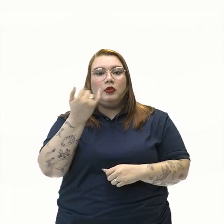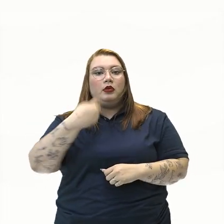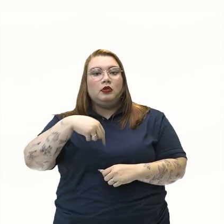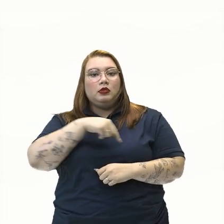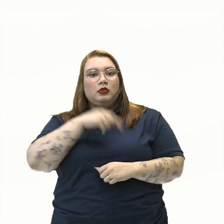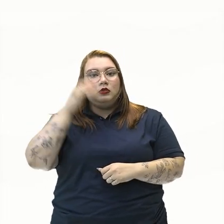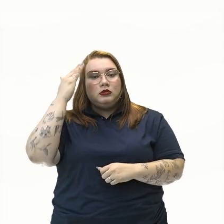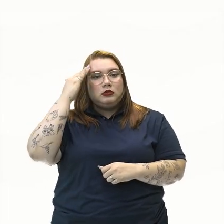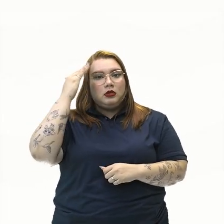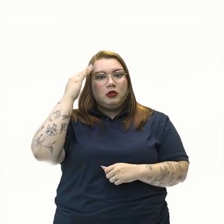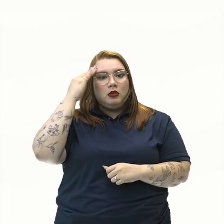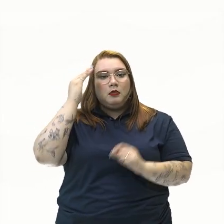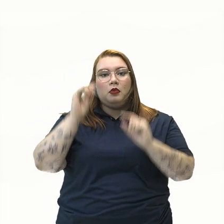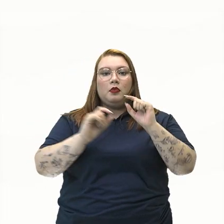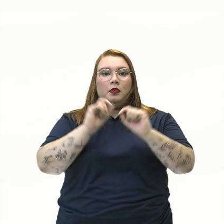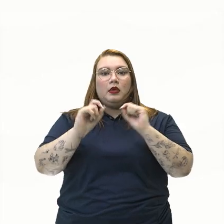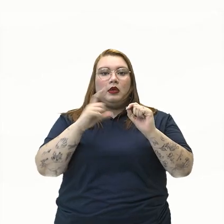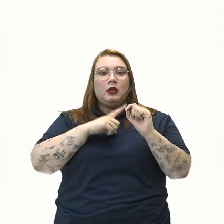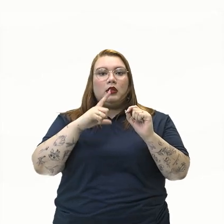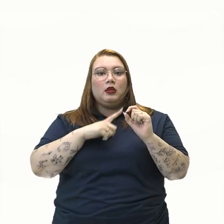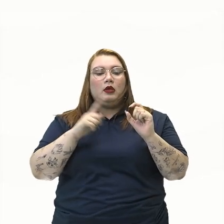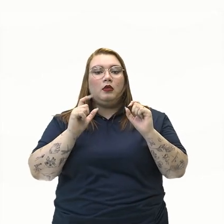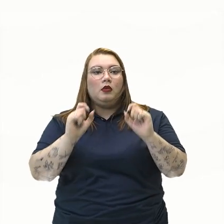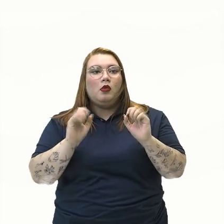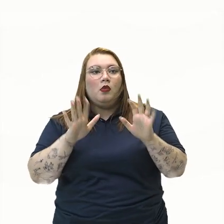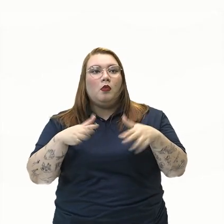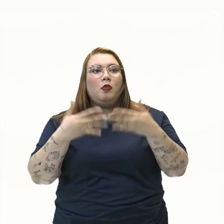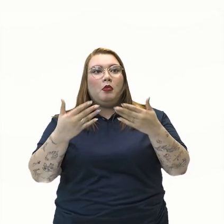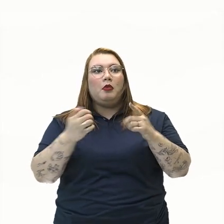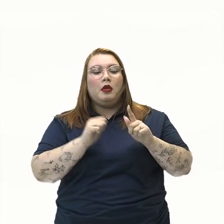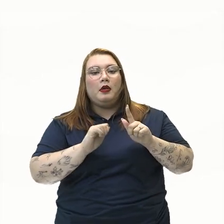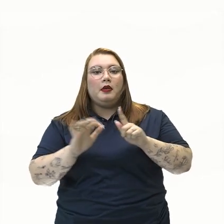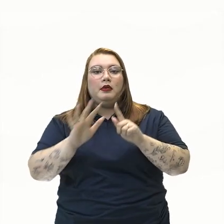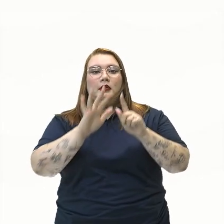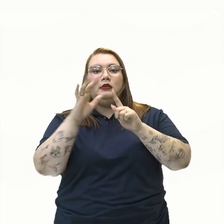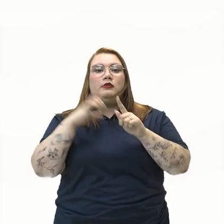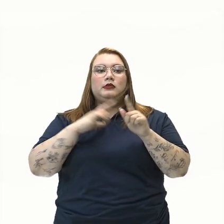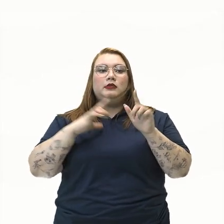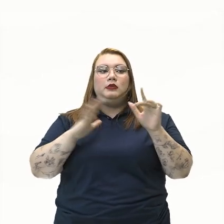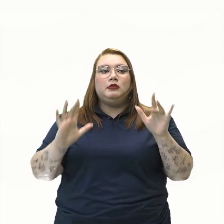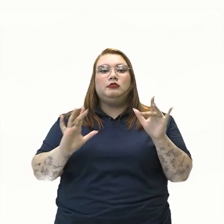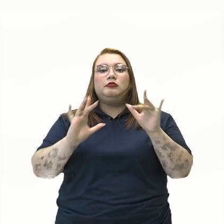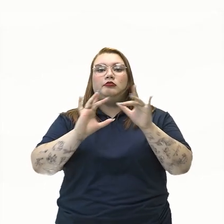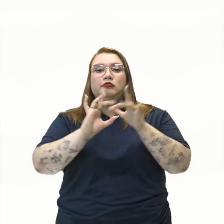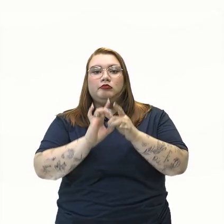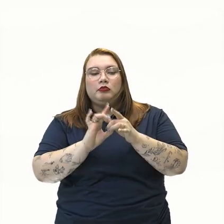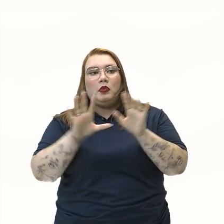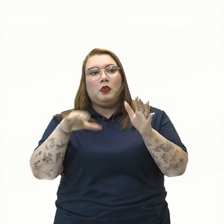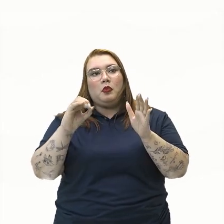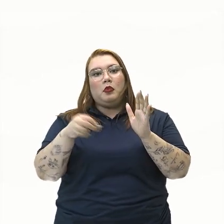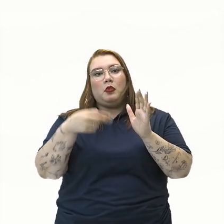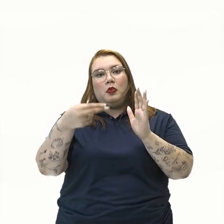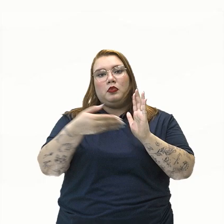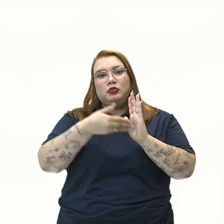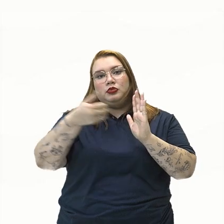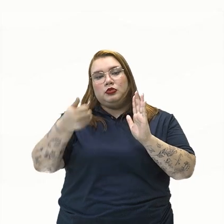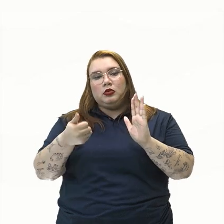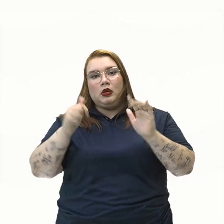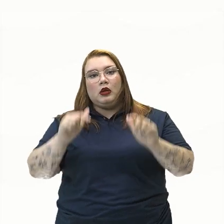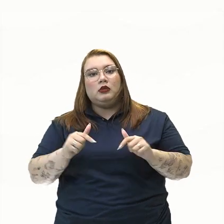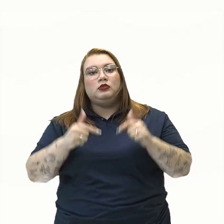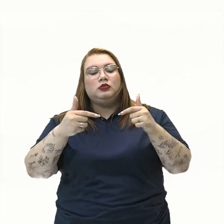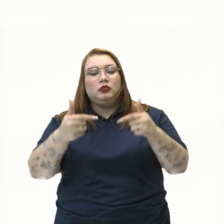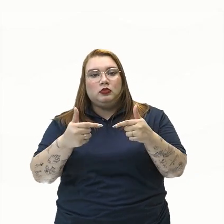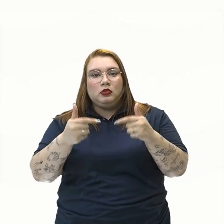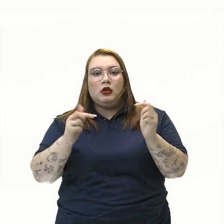saber o que elimina, né? Quais são os gases que fazem parte ali, que são eliminados, né? Quais são essas